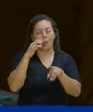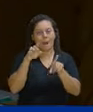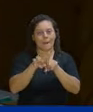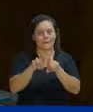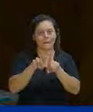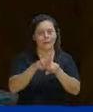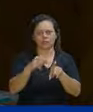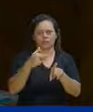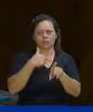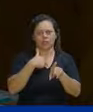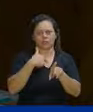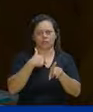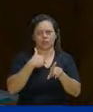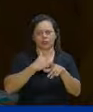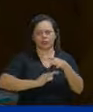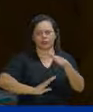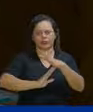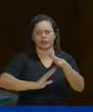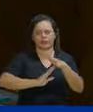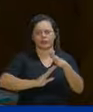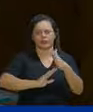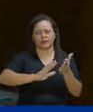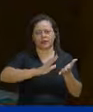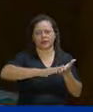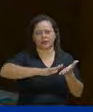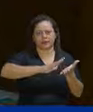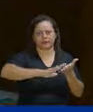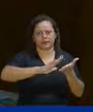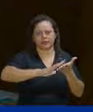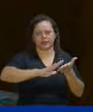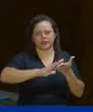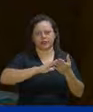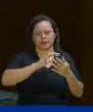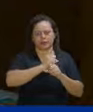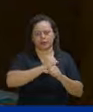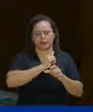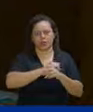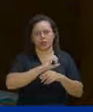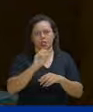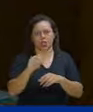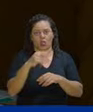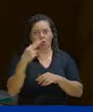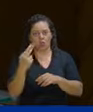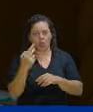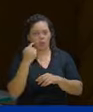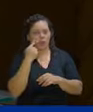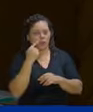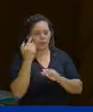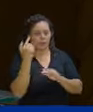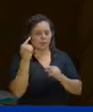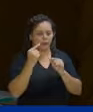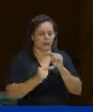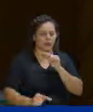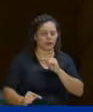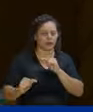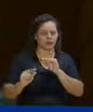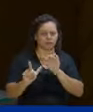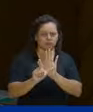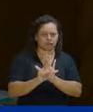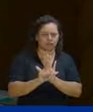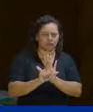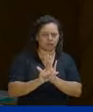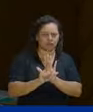estabelecer limites às despesas contábeis sem a existência de previsão legal. Como bem apontou